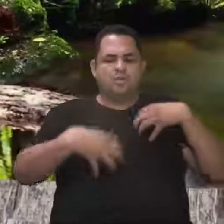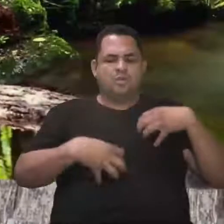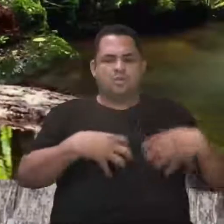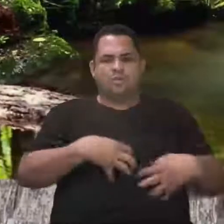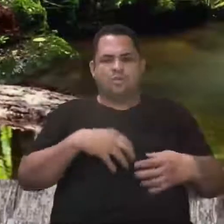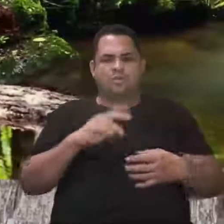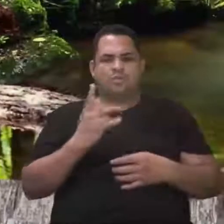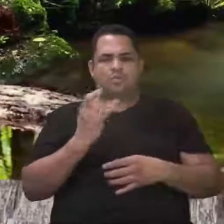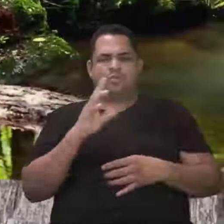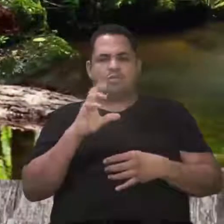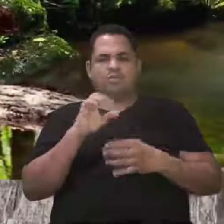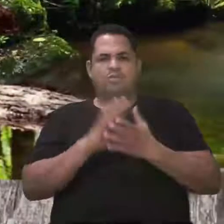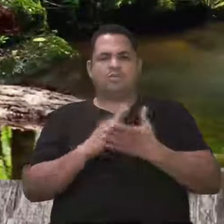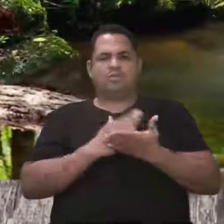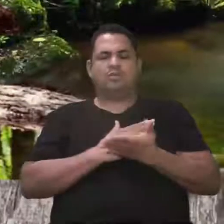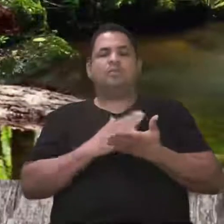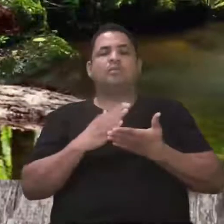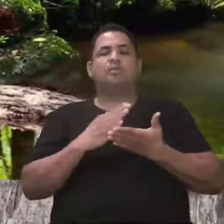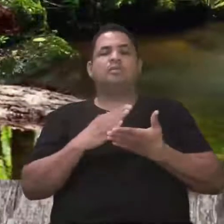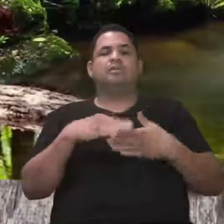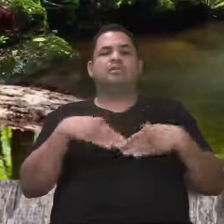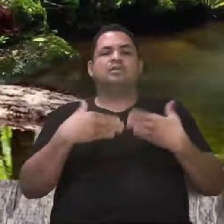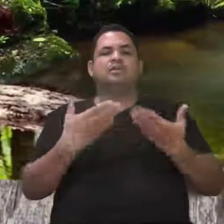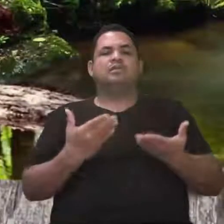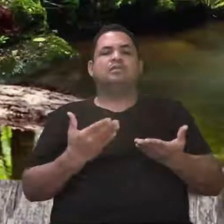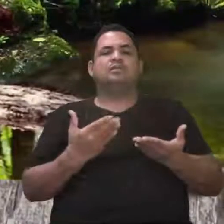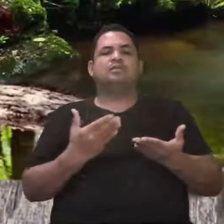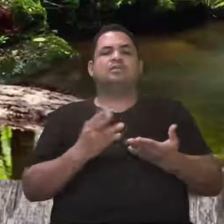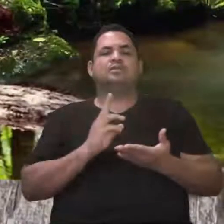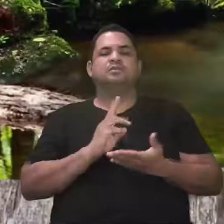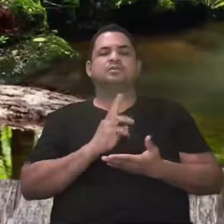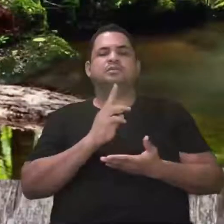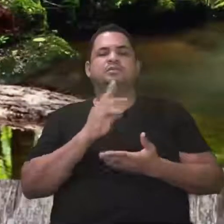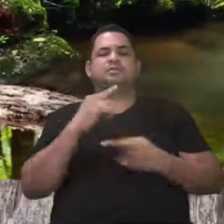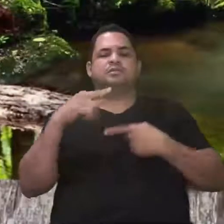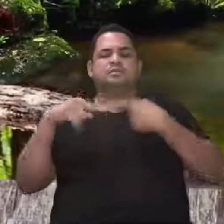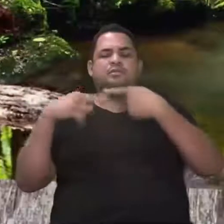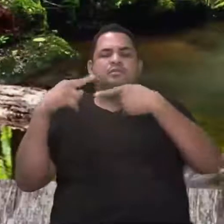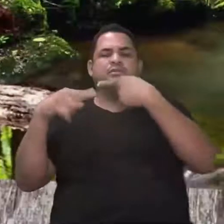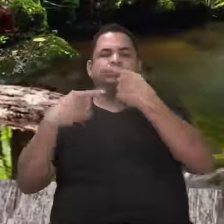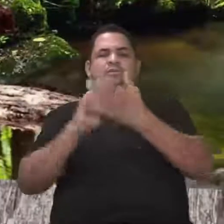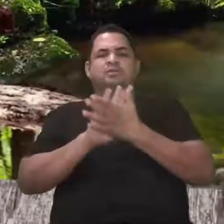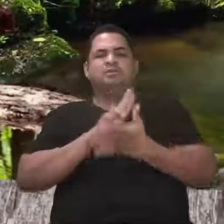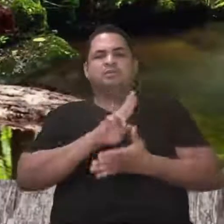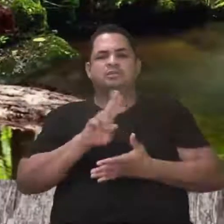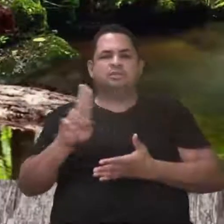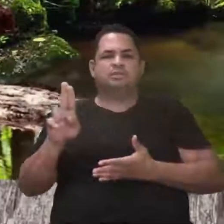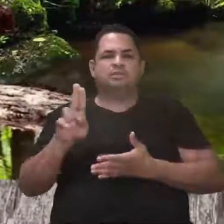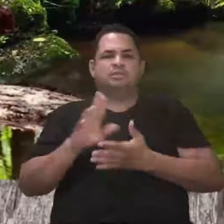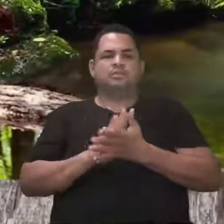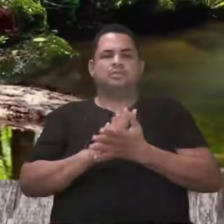homólogos, vai partir, né, de um processo evolutivo chamado de